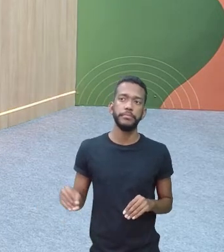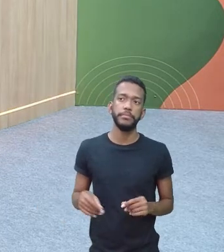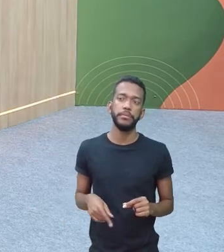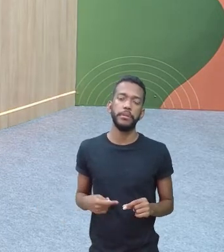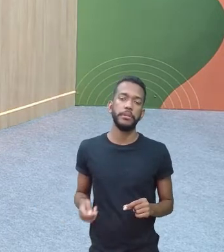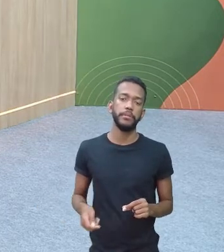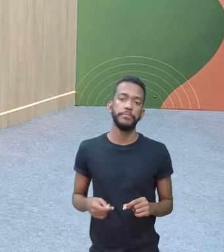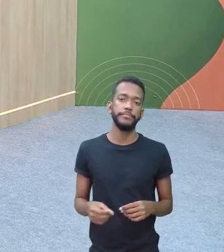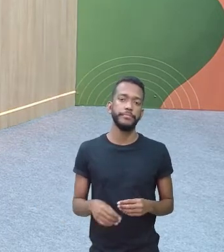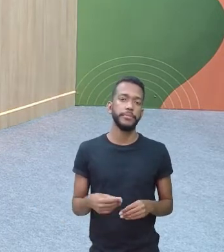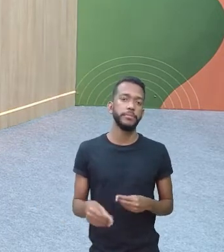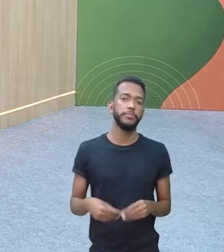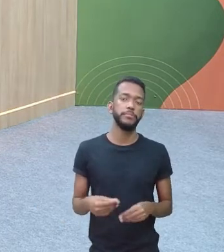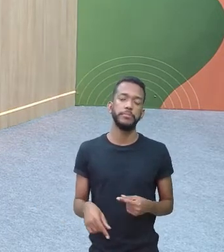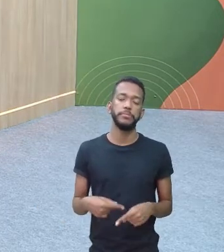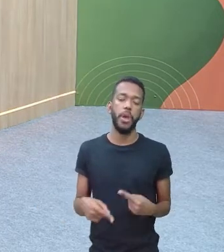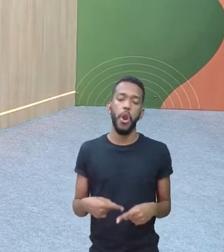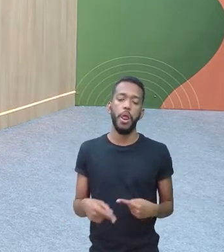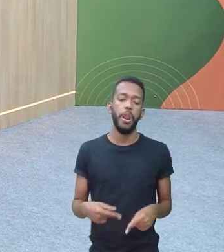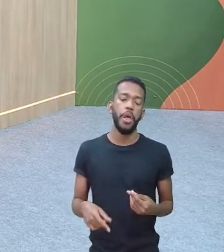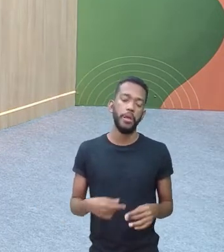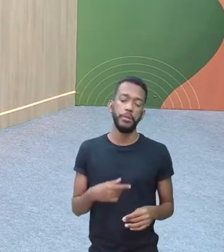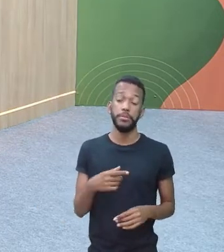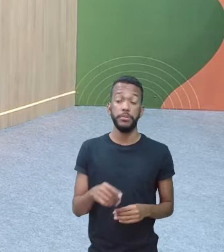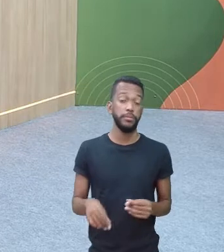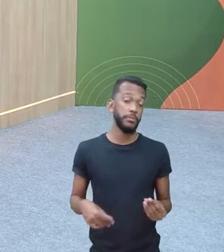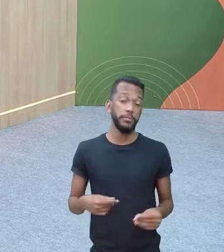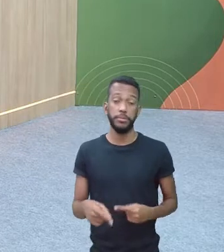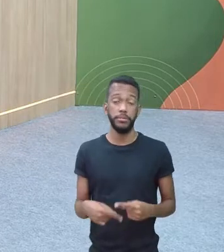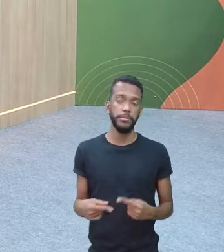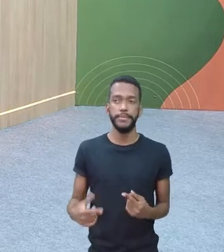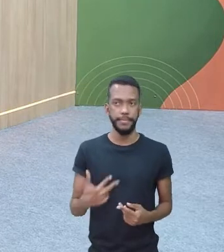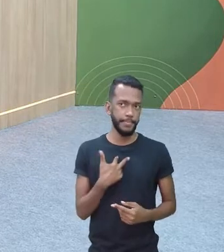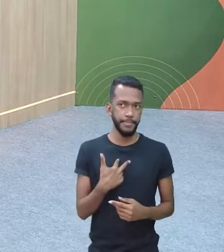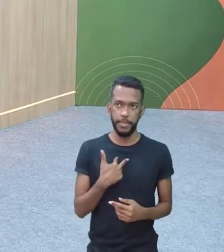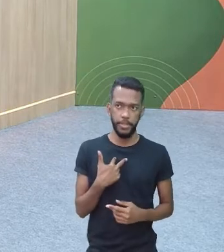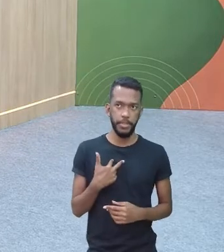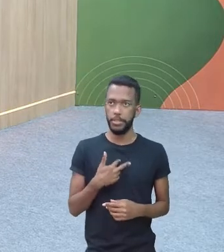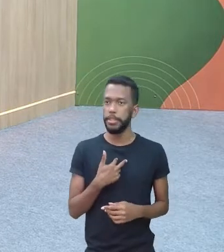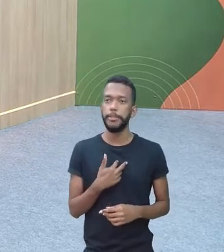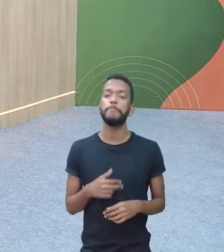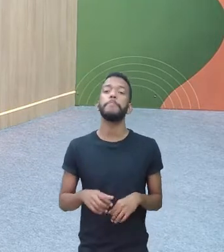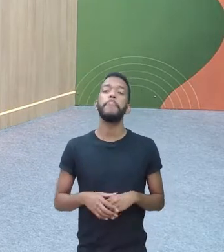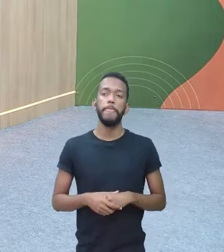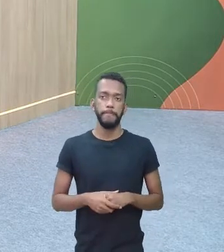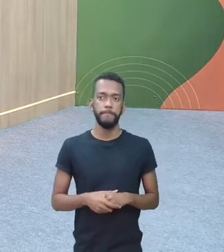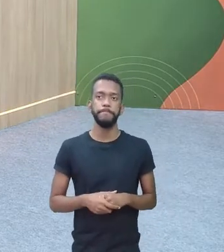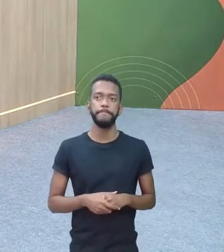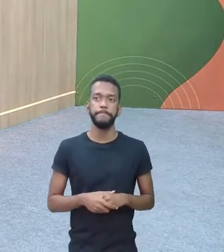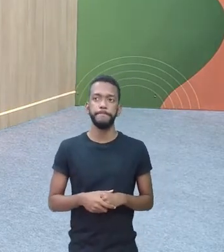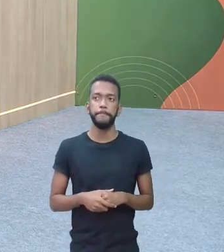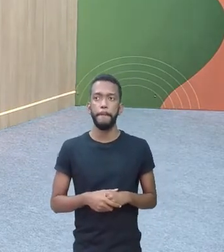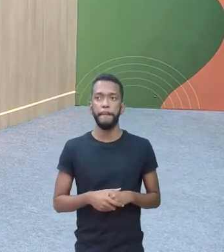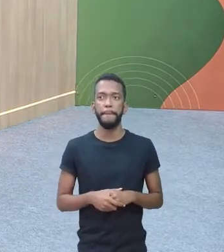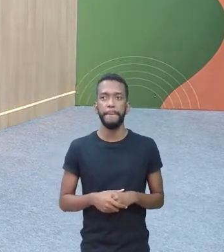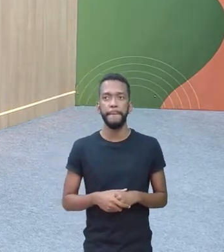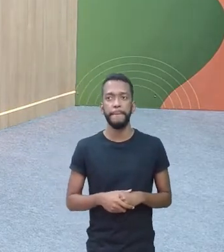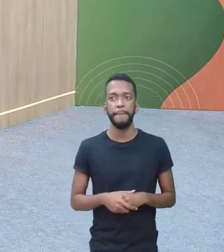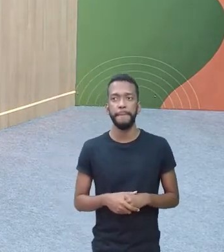a rodada, enrolando ali, né? É o ponto do oponente também.